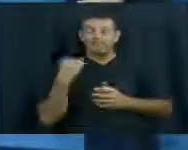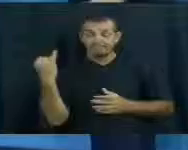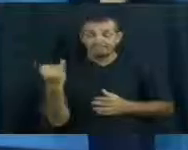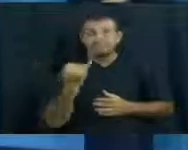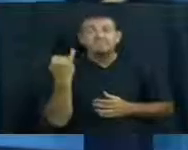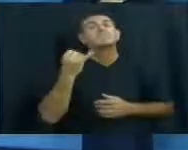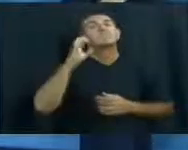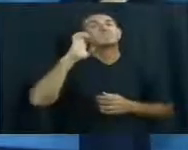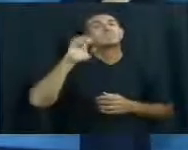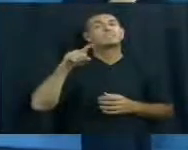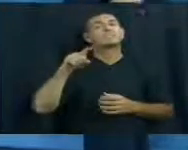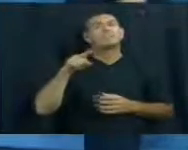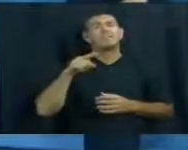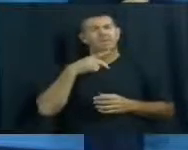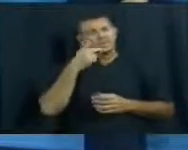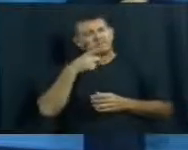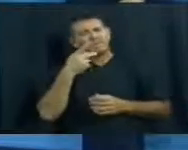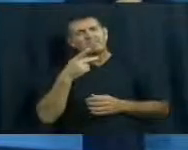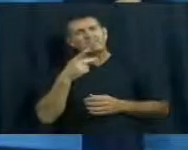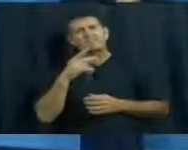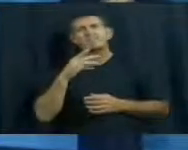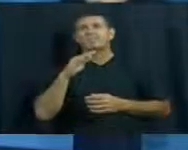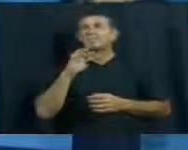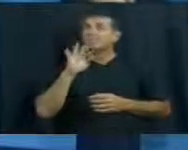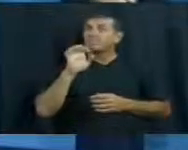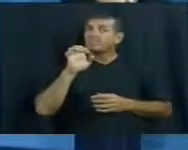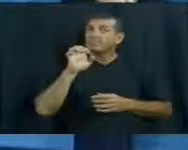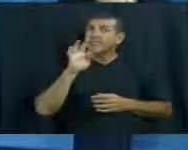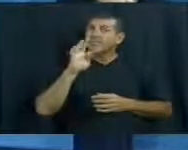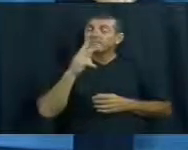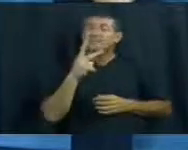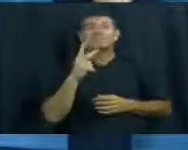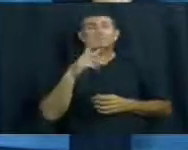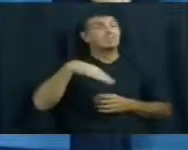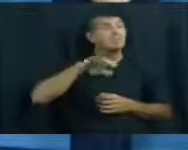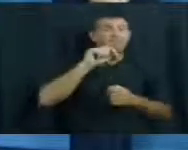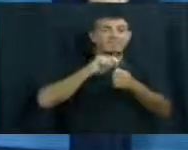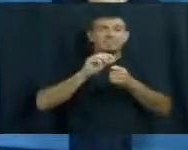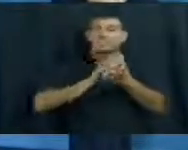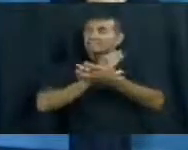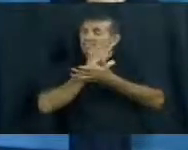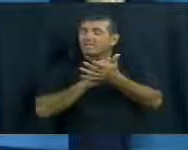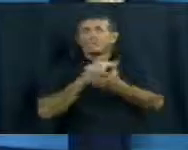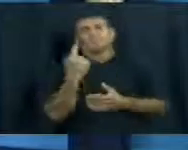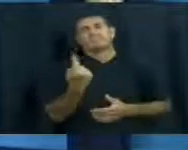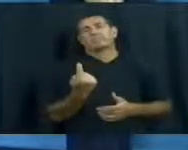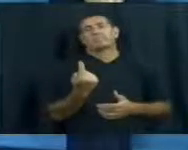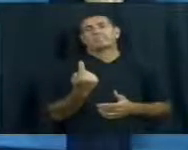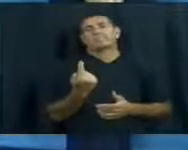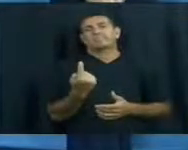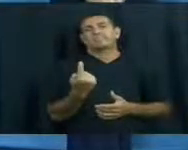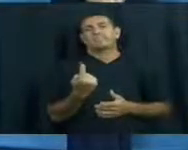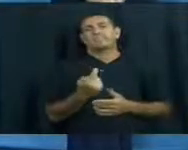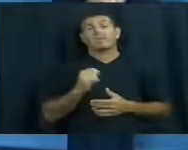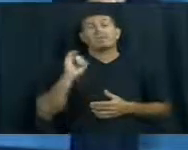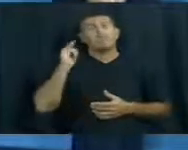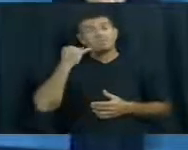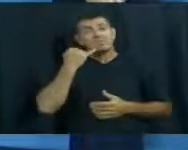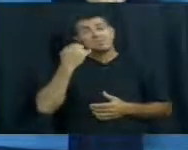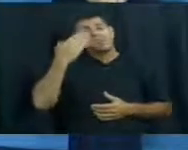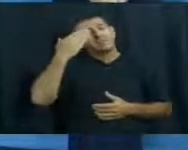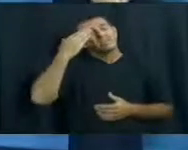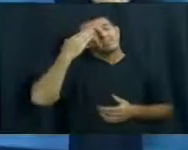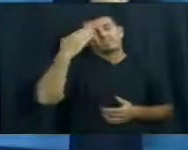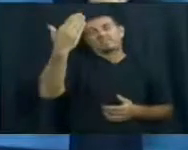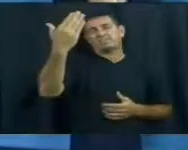importante, você falou, Beth, que a gente não faz nada sozinho, tá? E eu queria aproveitar a oportunidade, mais uma